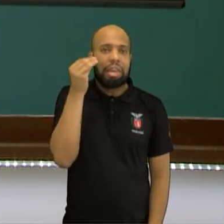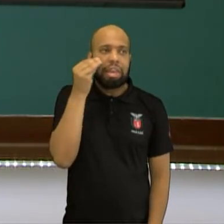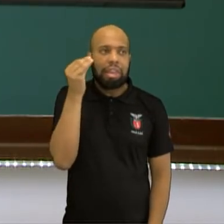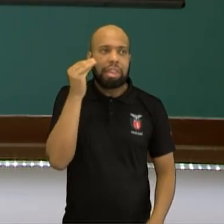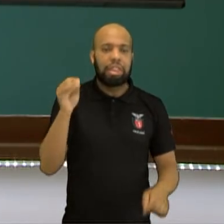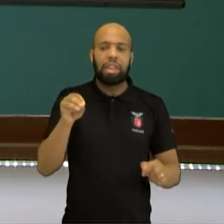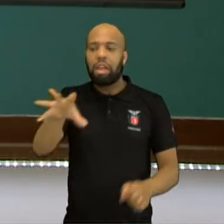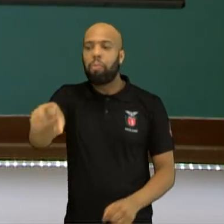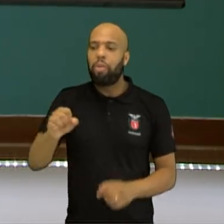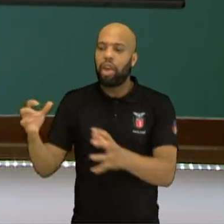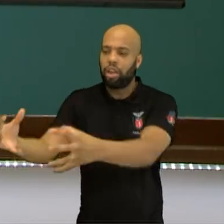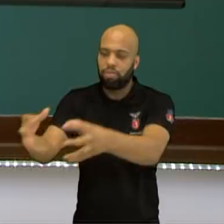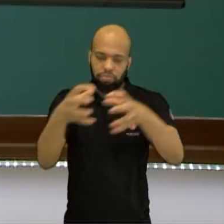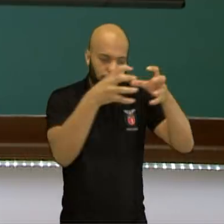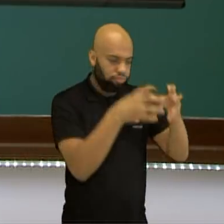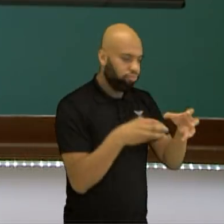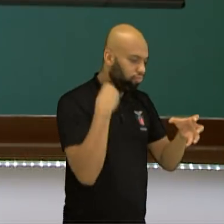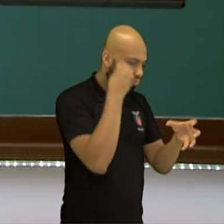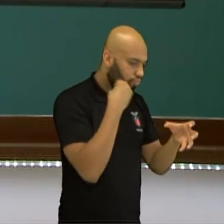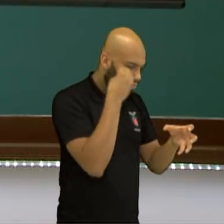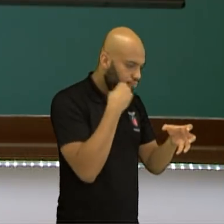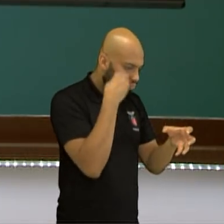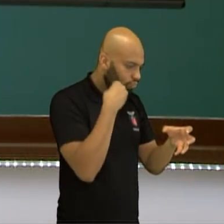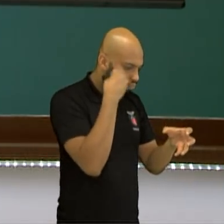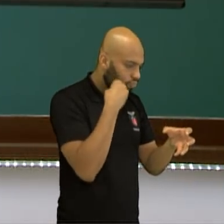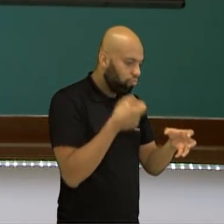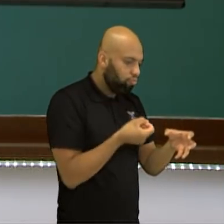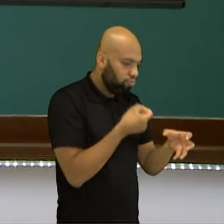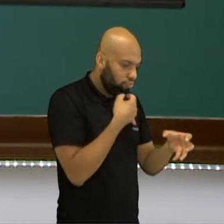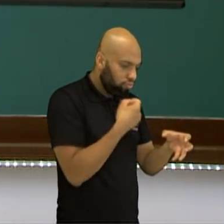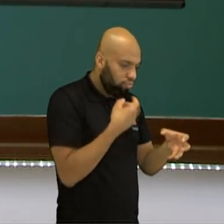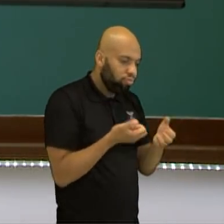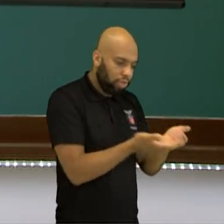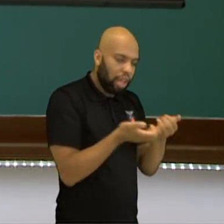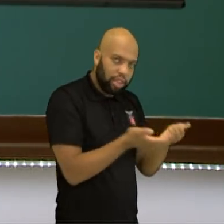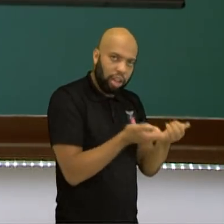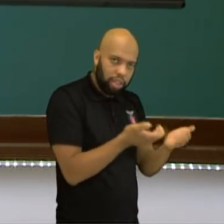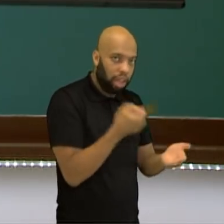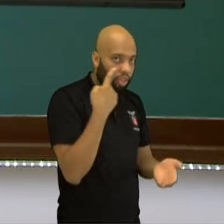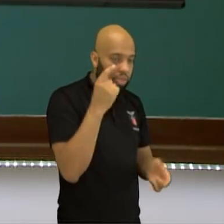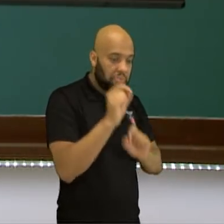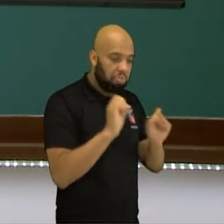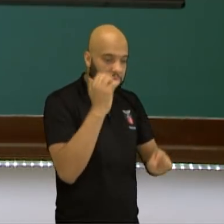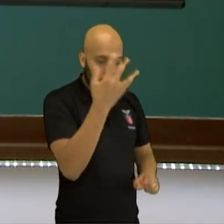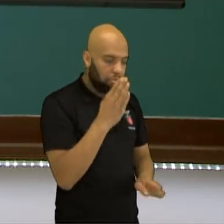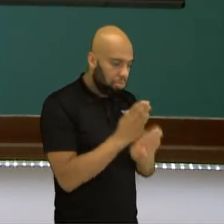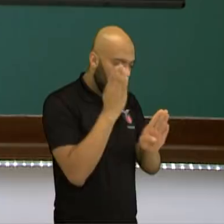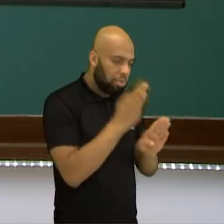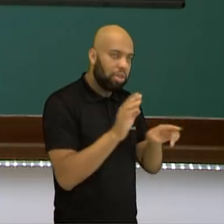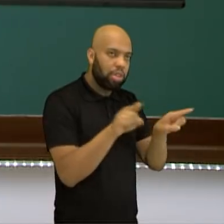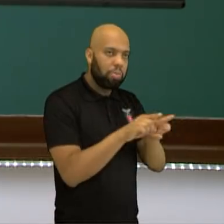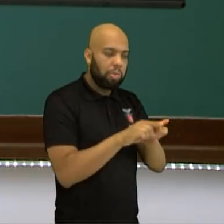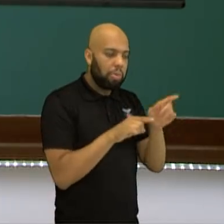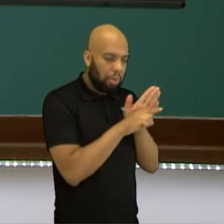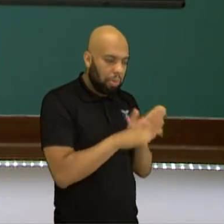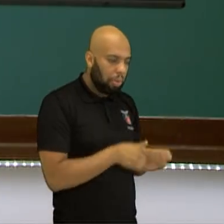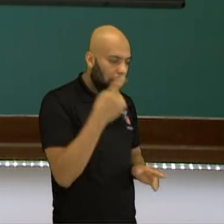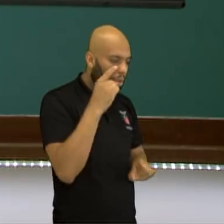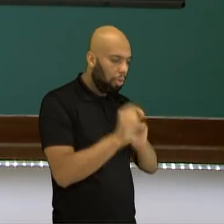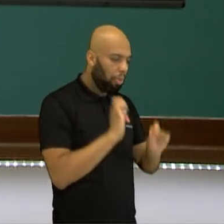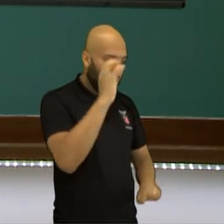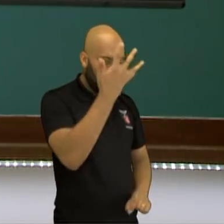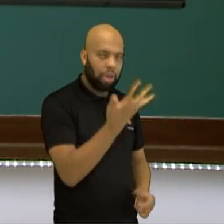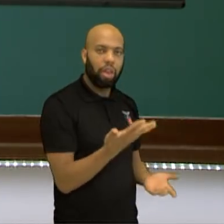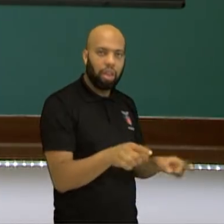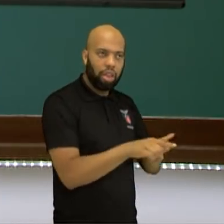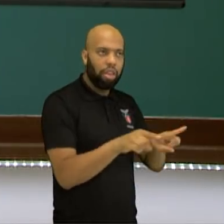pego um grupo de pessoas, experimento, dou aquele remédio para elas tomarem, identifico ali, busco os